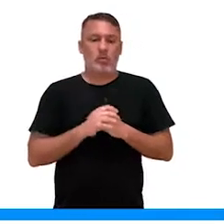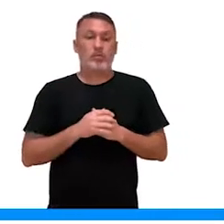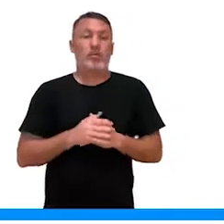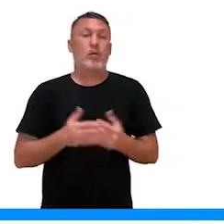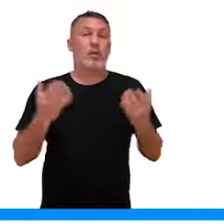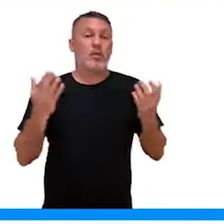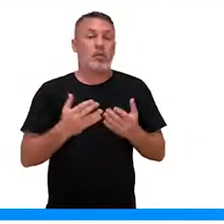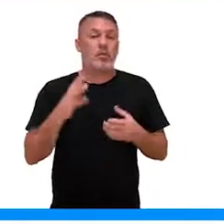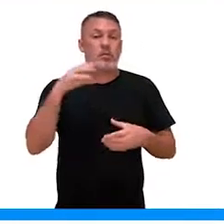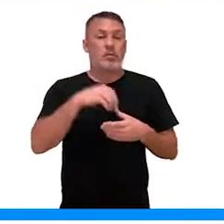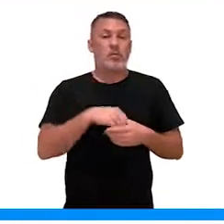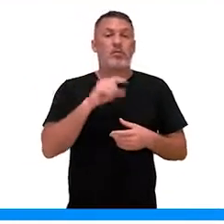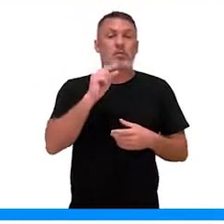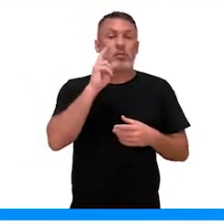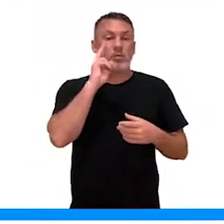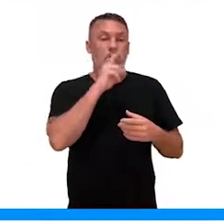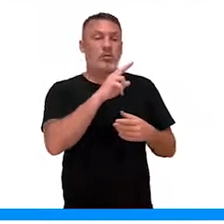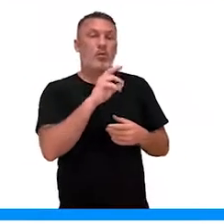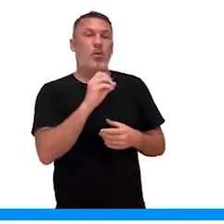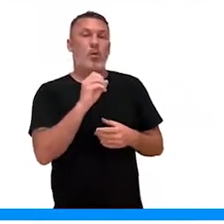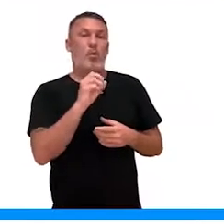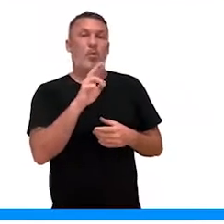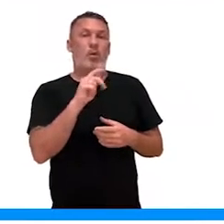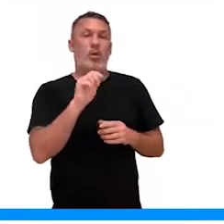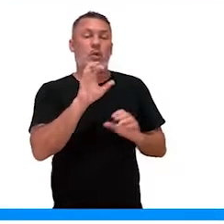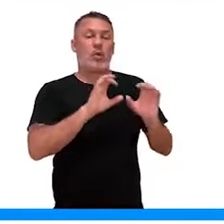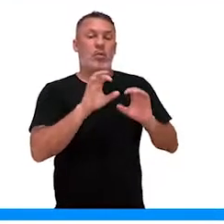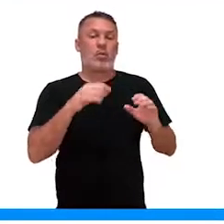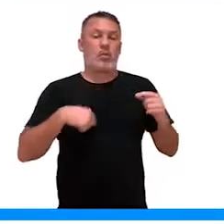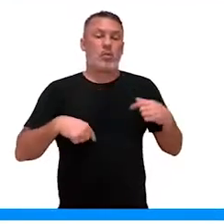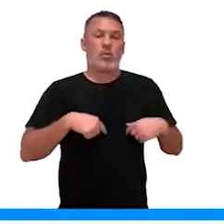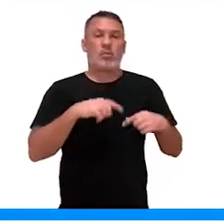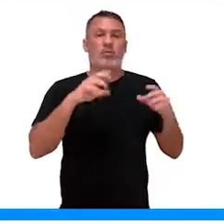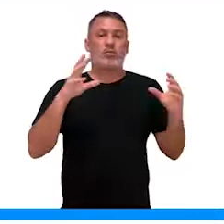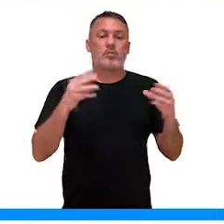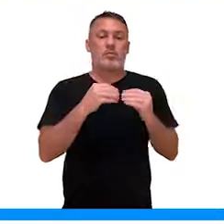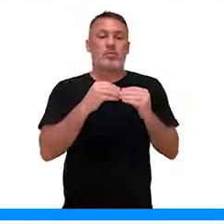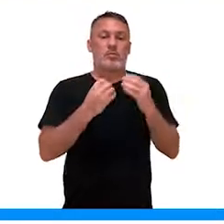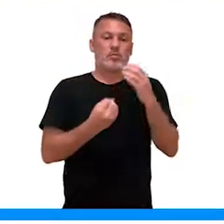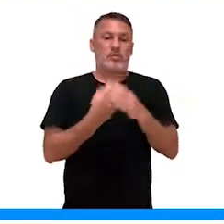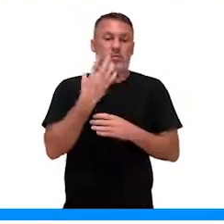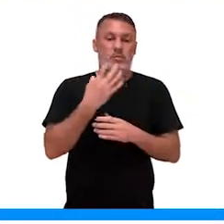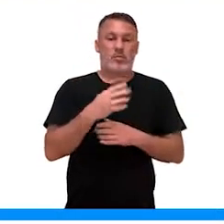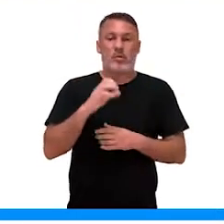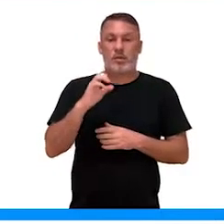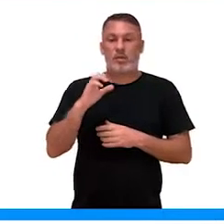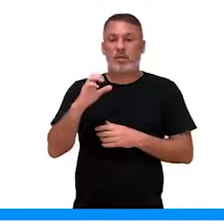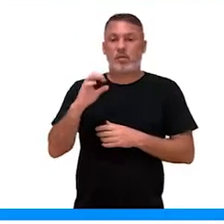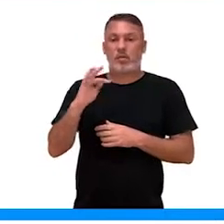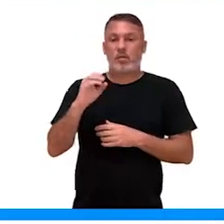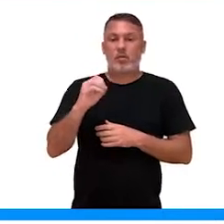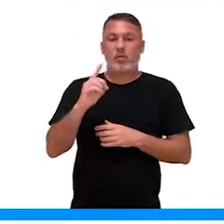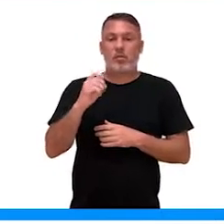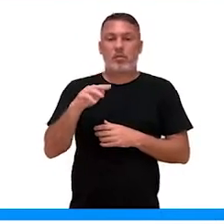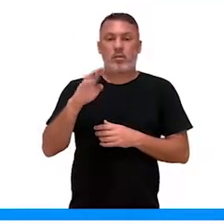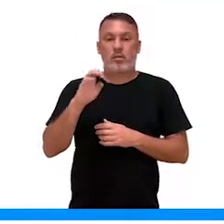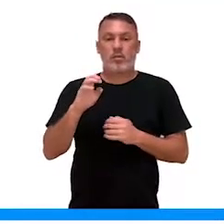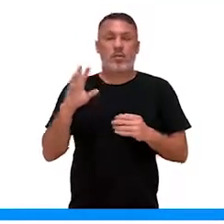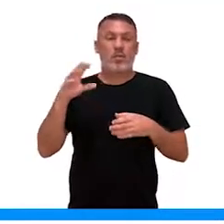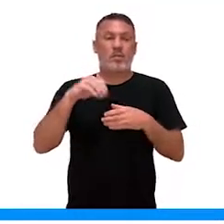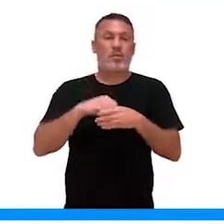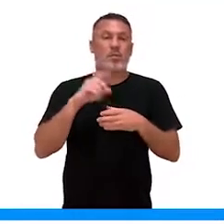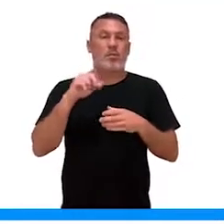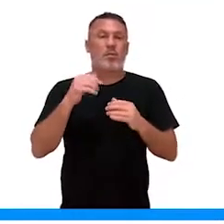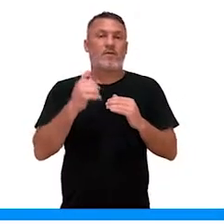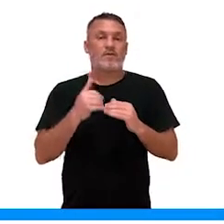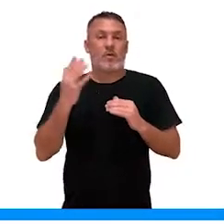agora, a gente tem a formação dos órgãos, que é chamado de organogênese. A ectoderme, que é o tecido mais externo,